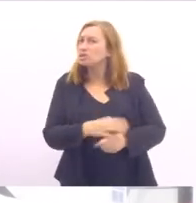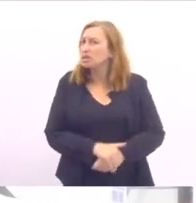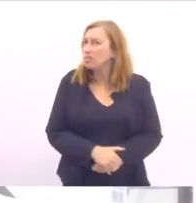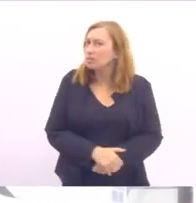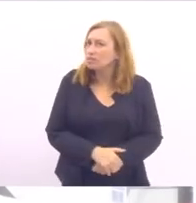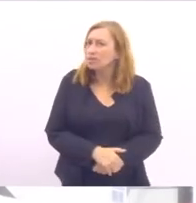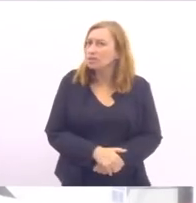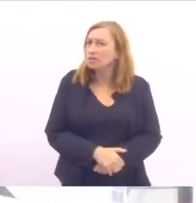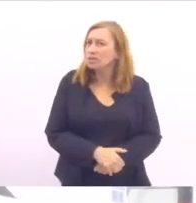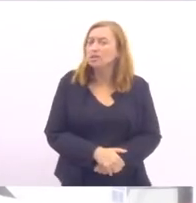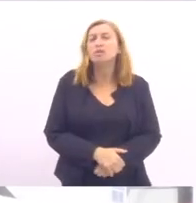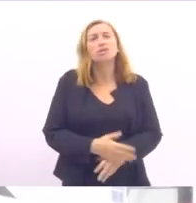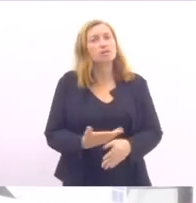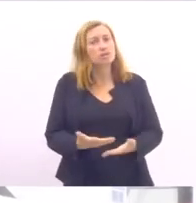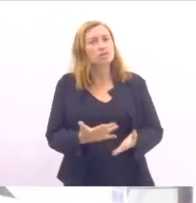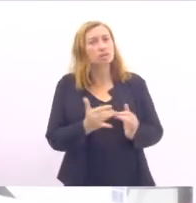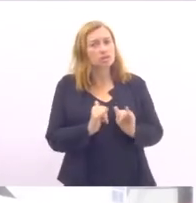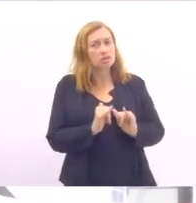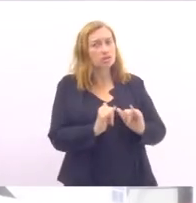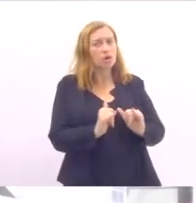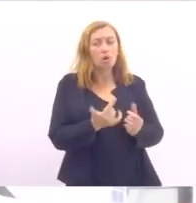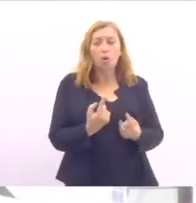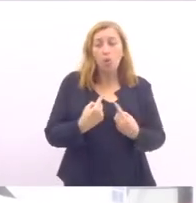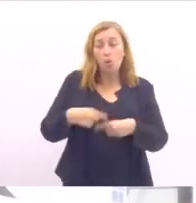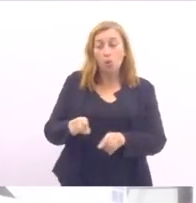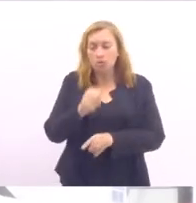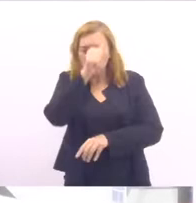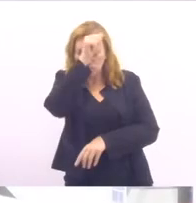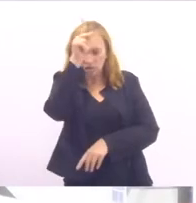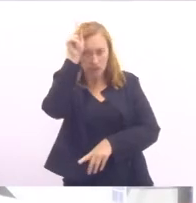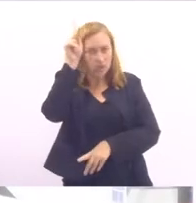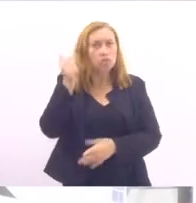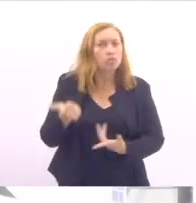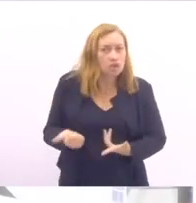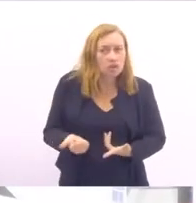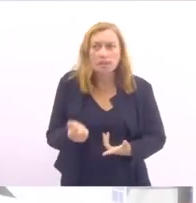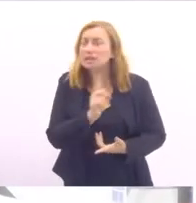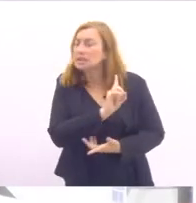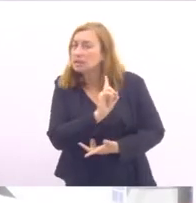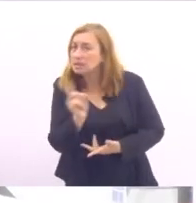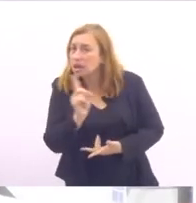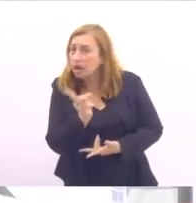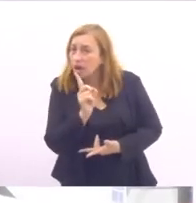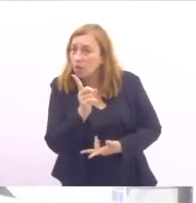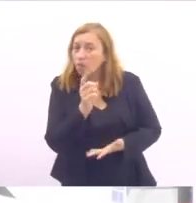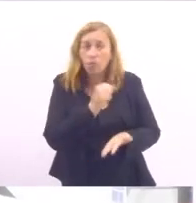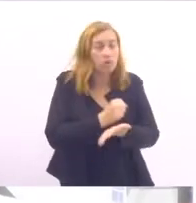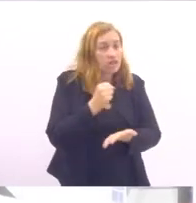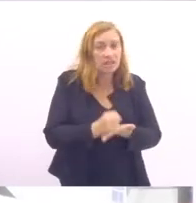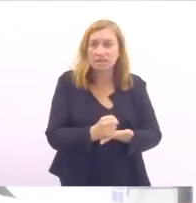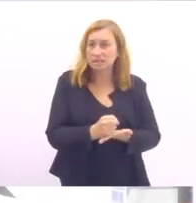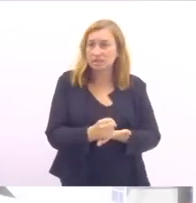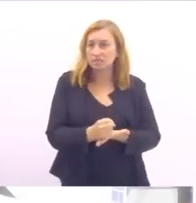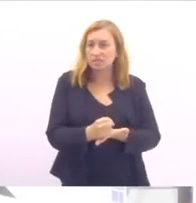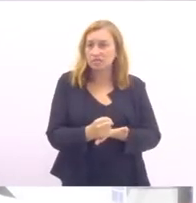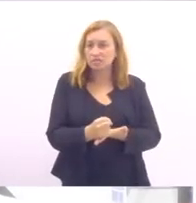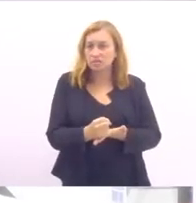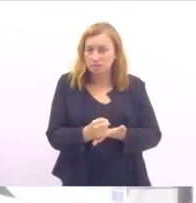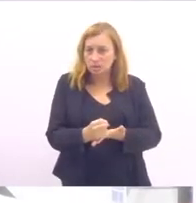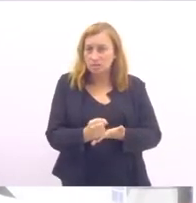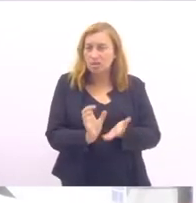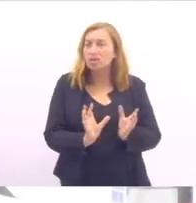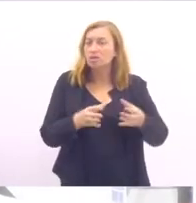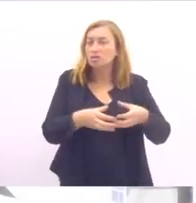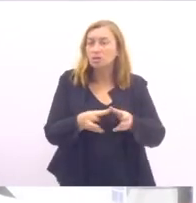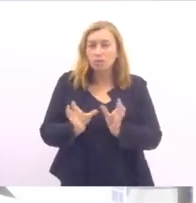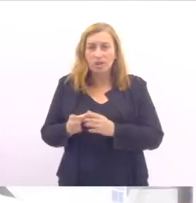E abrimos um procedimento contra as prefeituras que não estão contratando as cooperativas nos termos